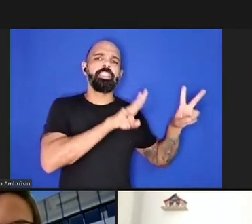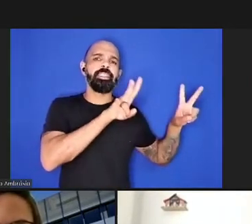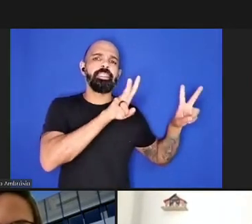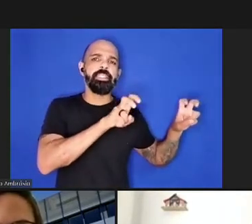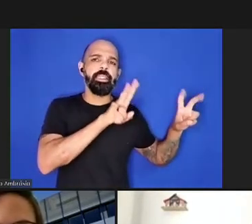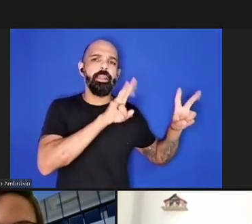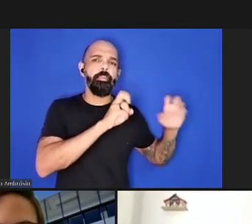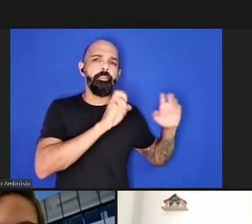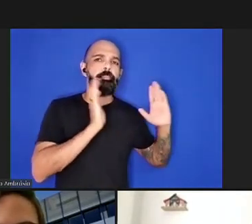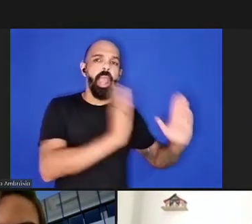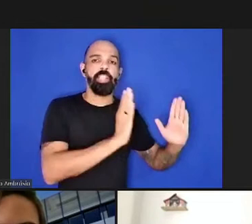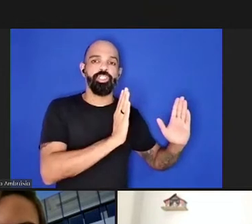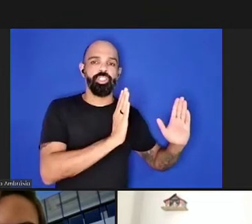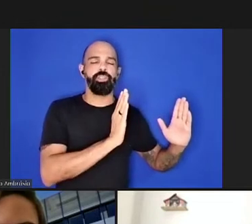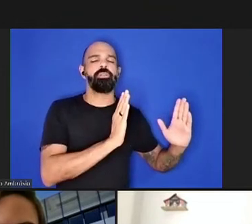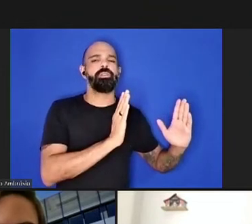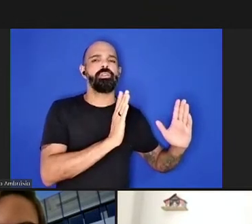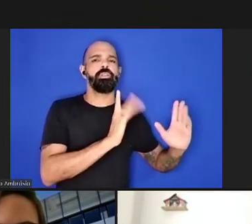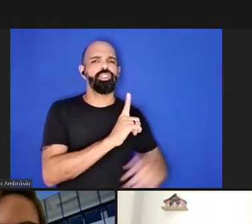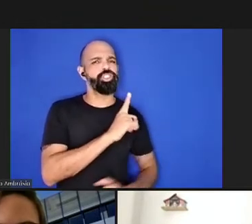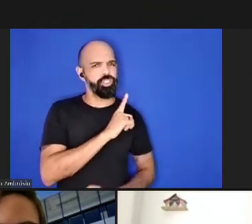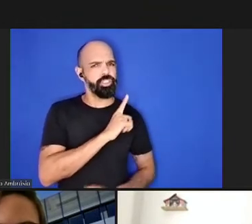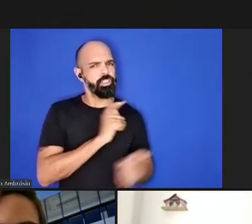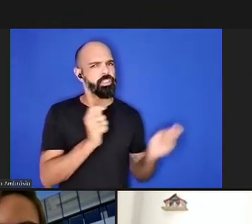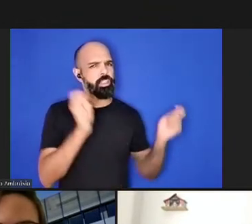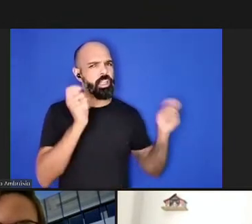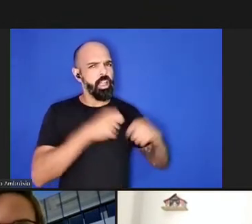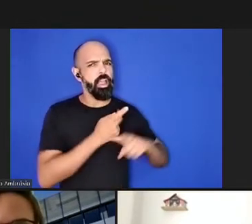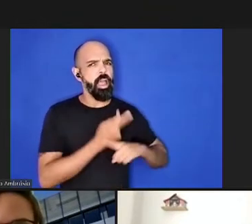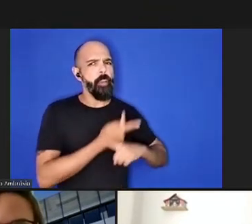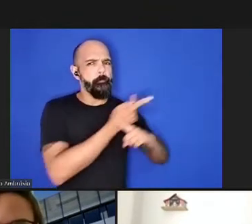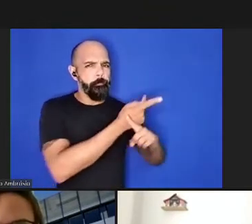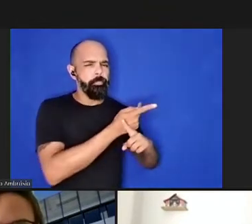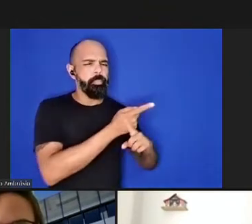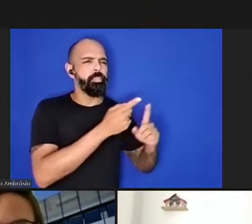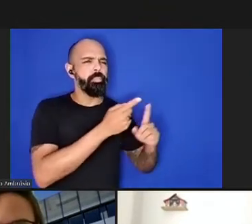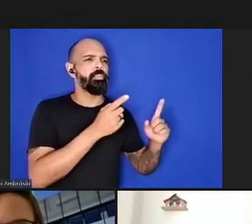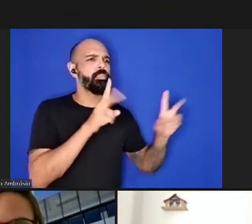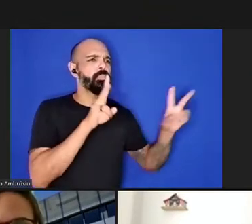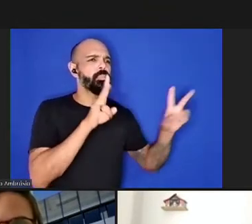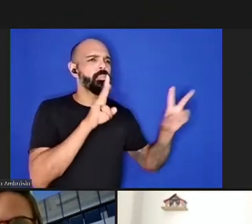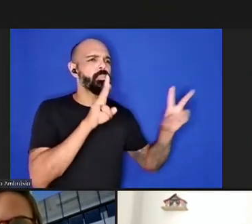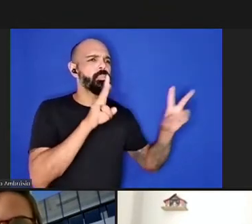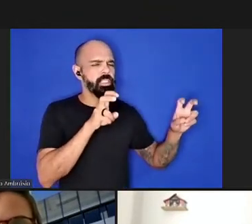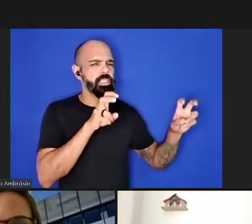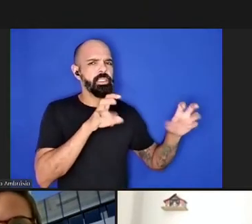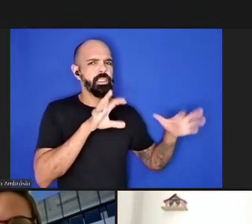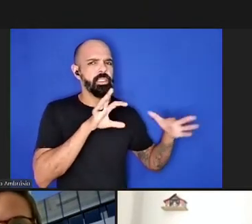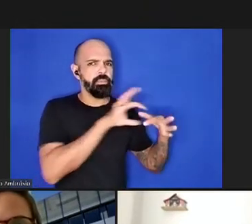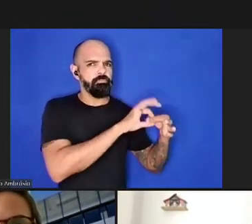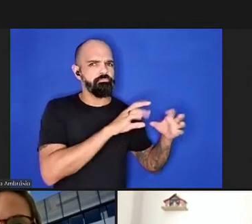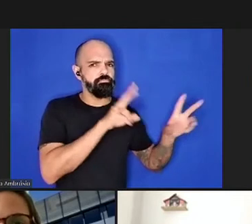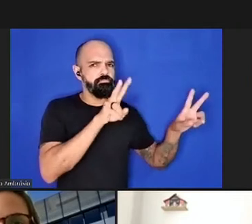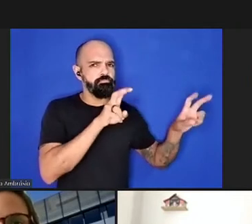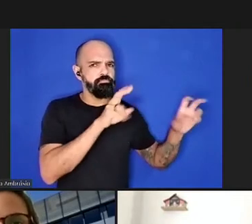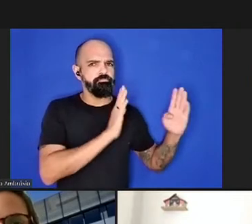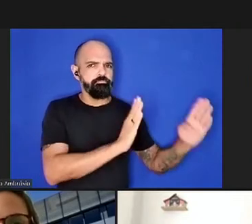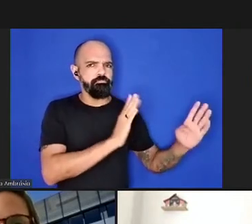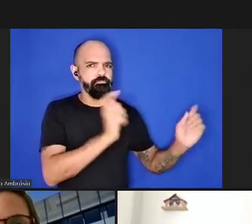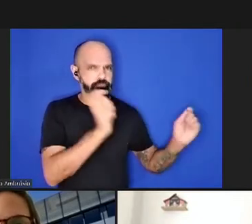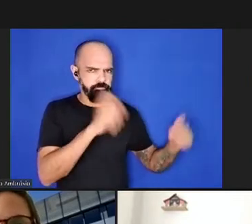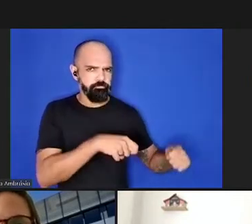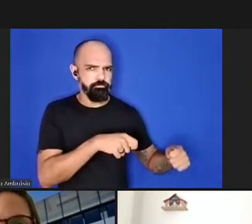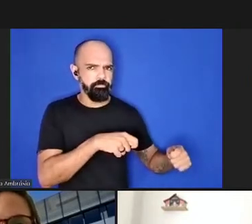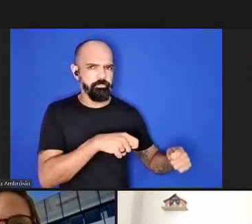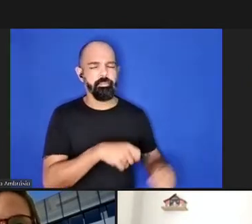há a possibilidade de busca de parcerias temáticas. Acho que isso vale para tanto para a Fabiola